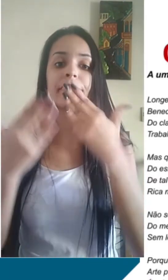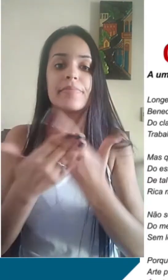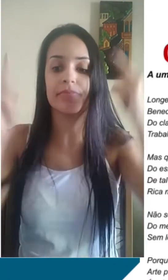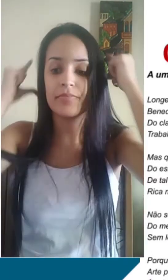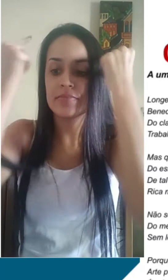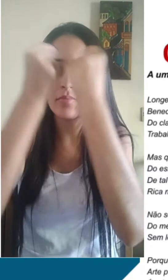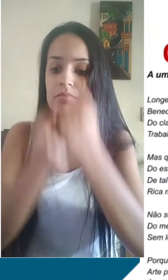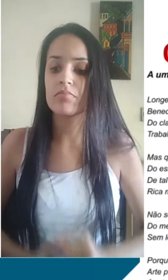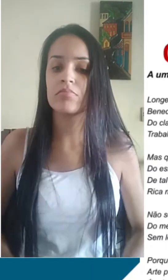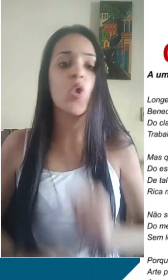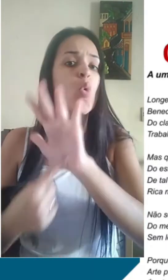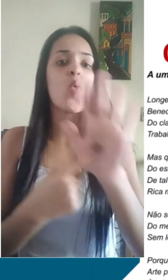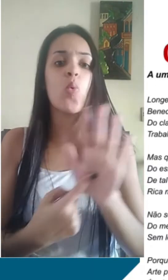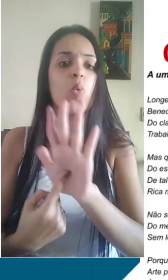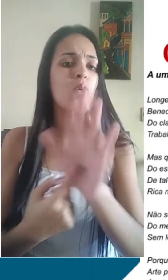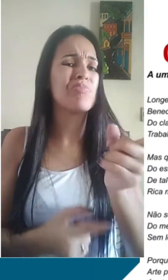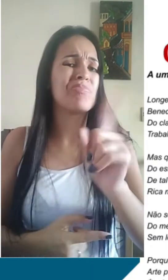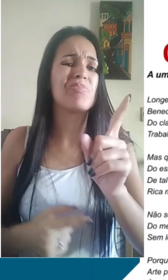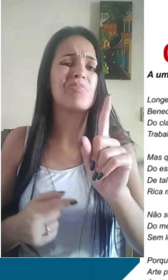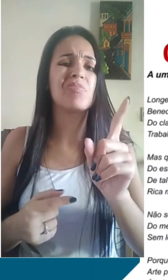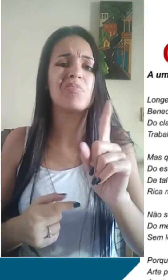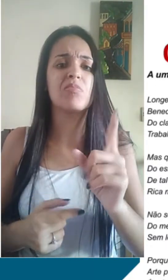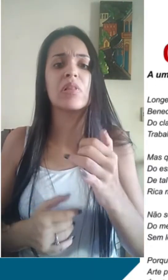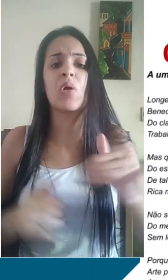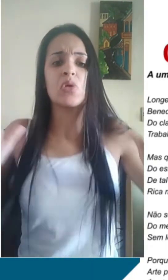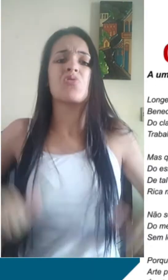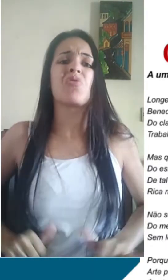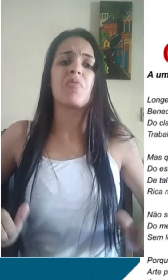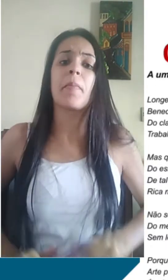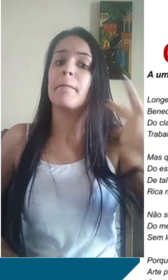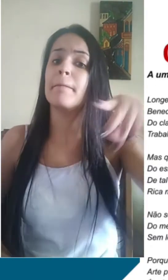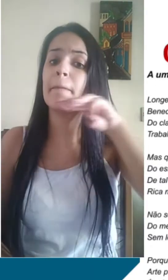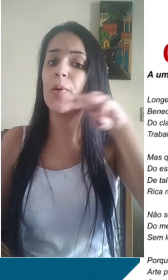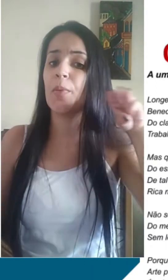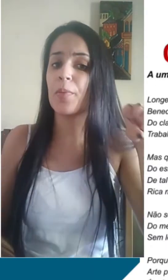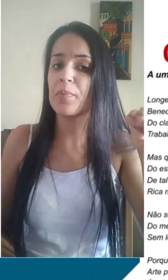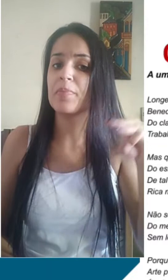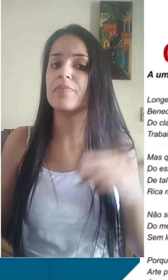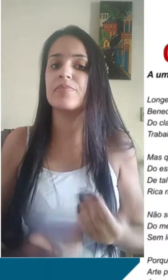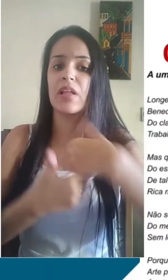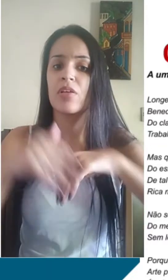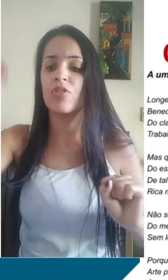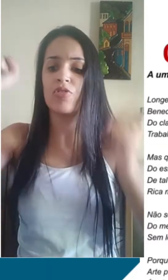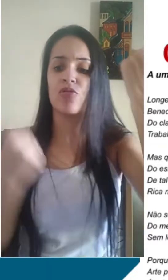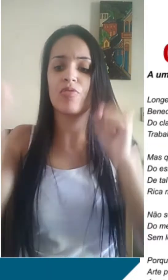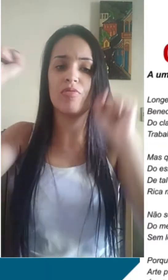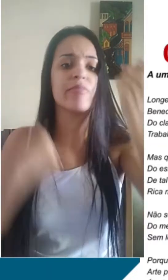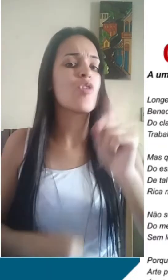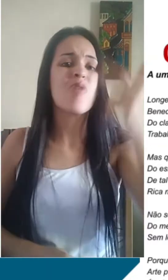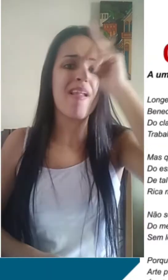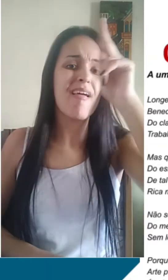do mestre, e natural o efeito agrade, sem lembrar os andaimes do edifício, porque